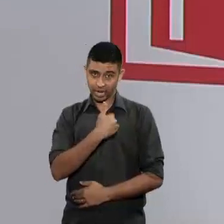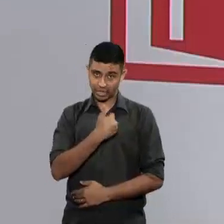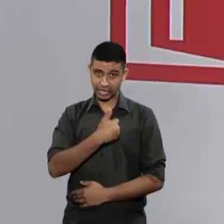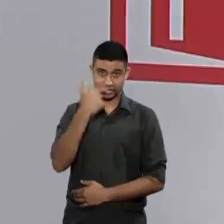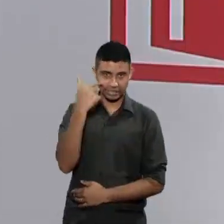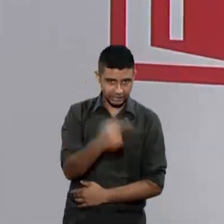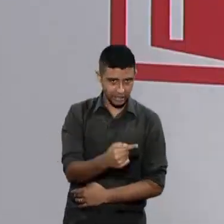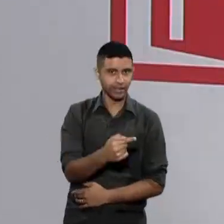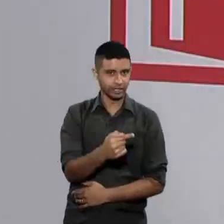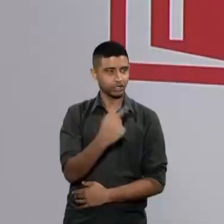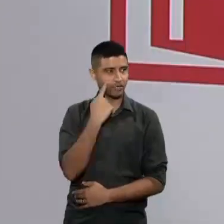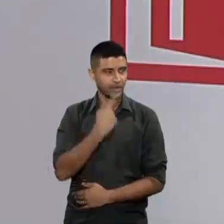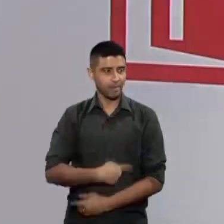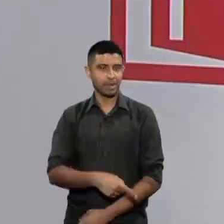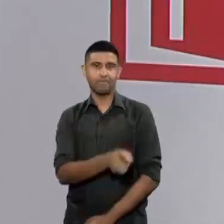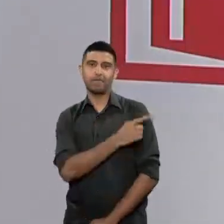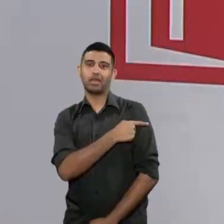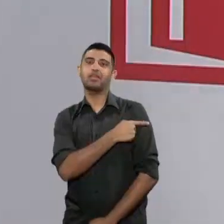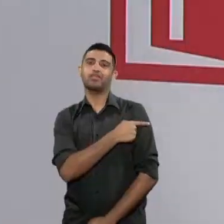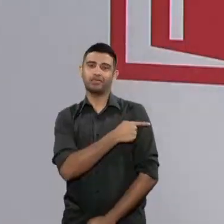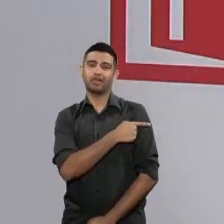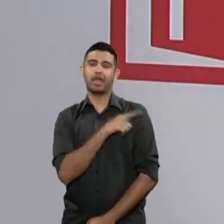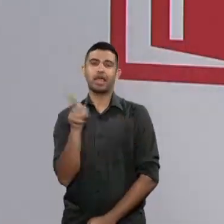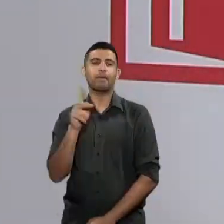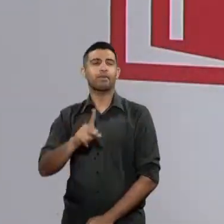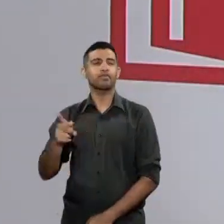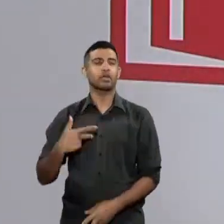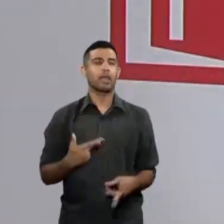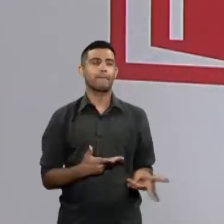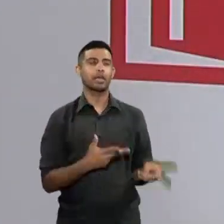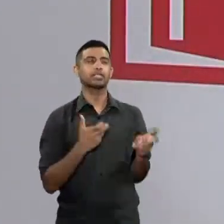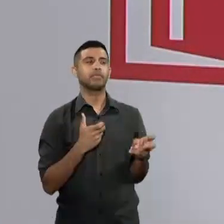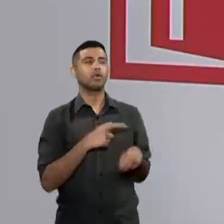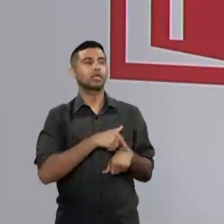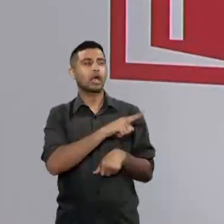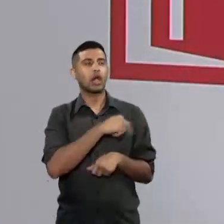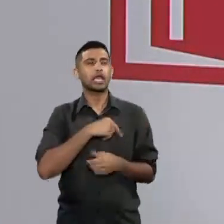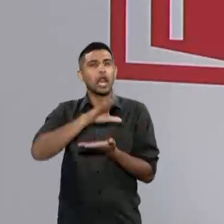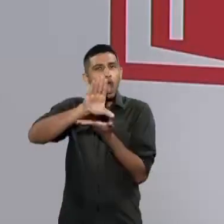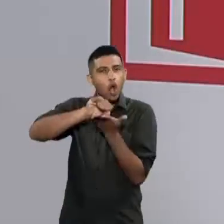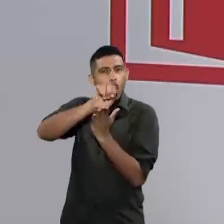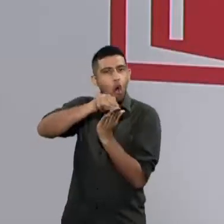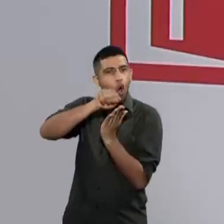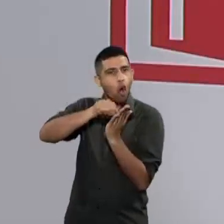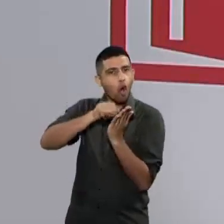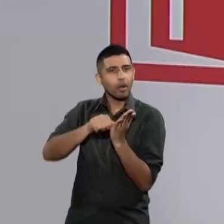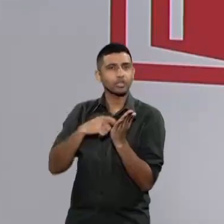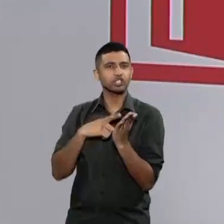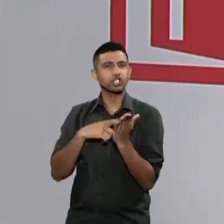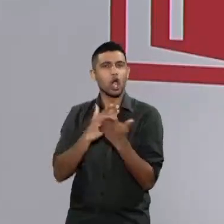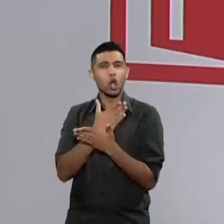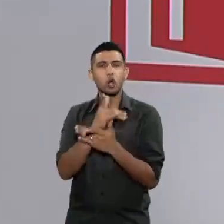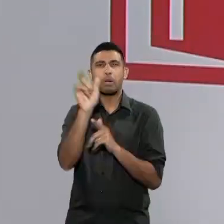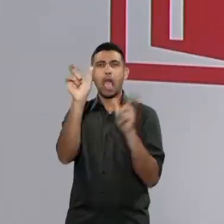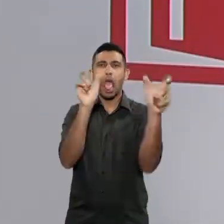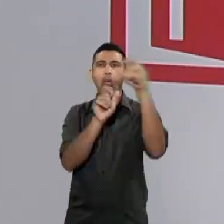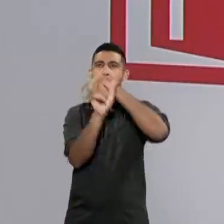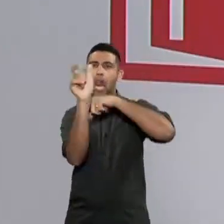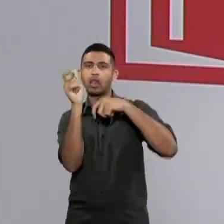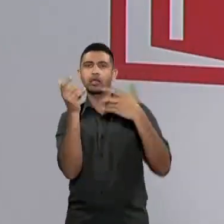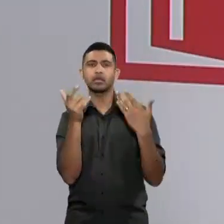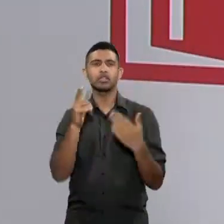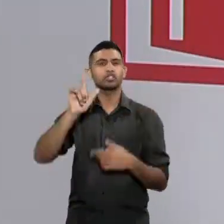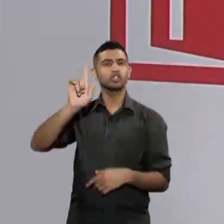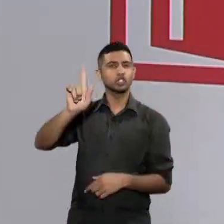tinha 7 aninhos, lá no primeiro ano, começou a perceber que na hora que ela copiava do quadro, ela trocava algumas letras. Por